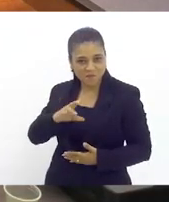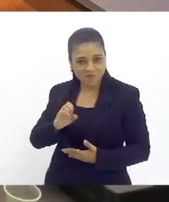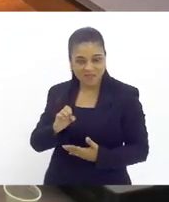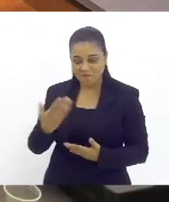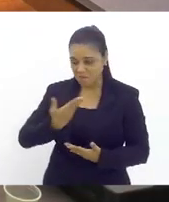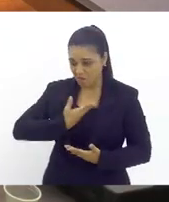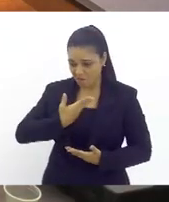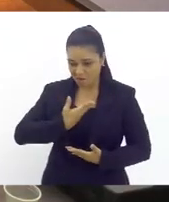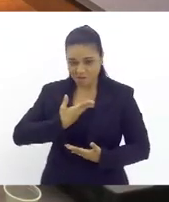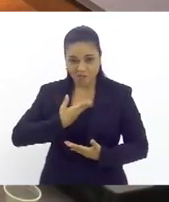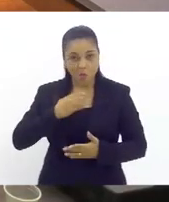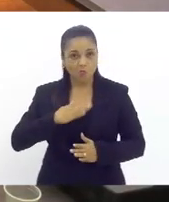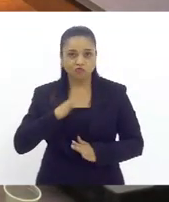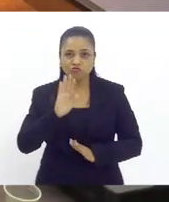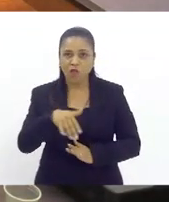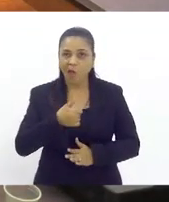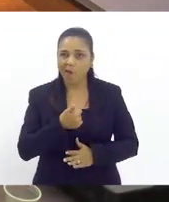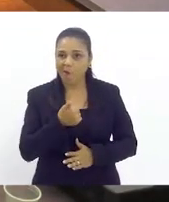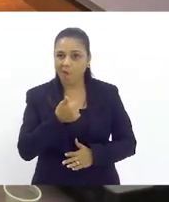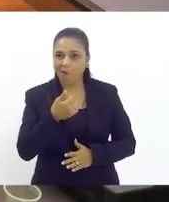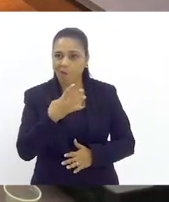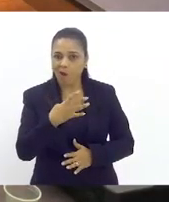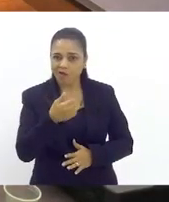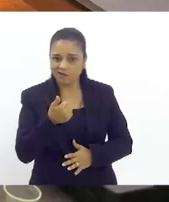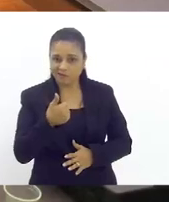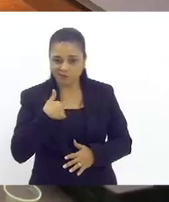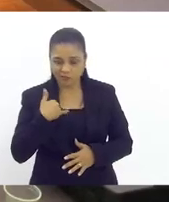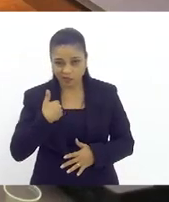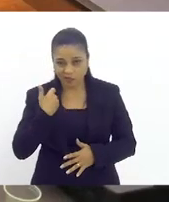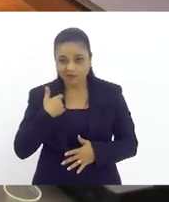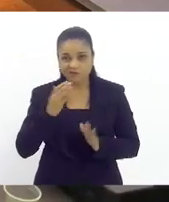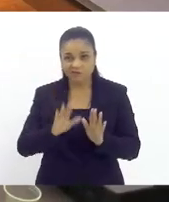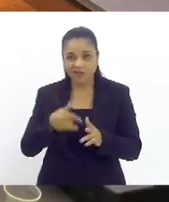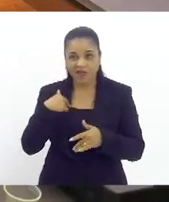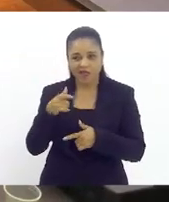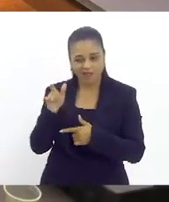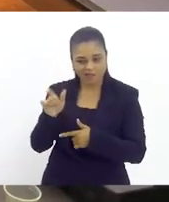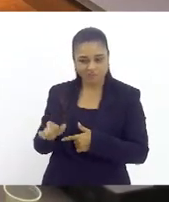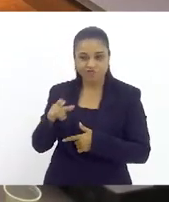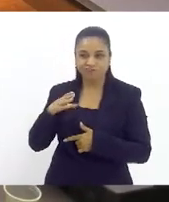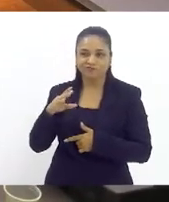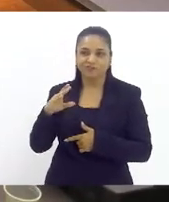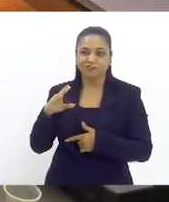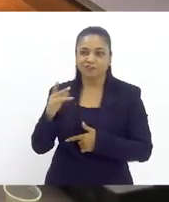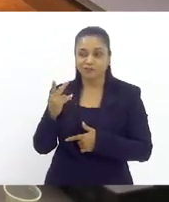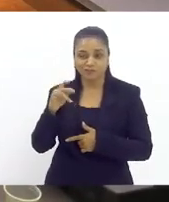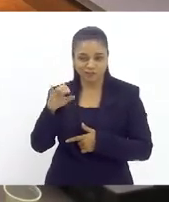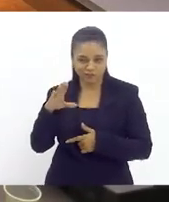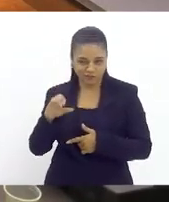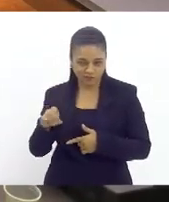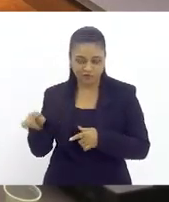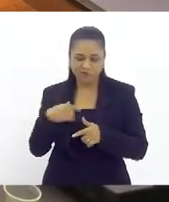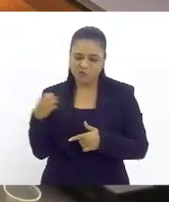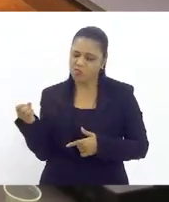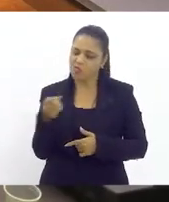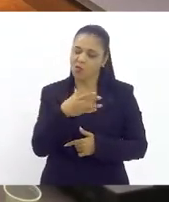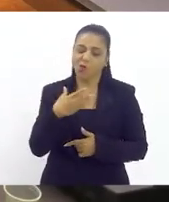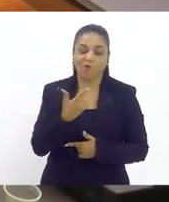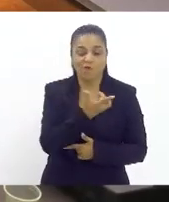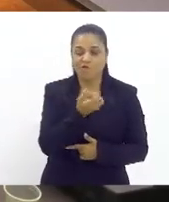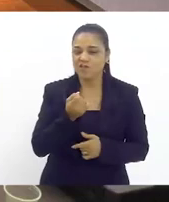assustado né Já tô com 41 passa rápido já velho companheiro é o Chico Alencar seu pai você é um novo companheiro de 20 anos